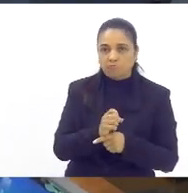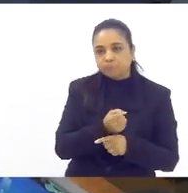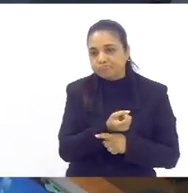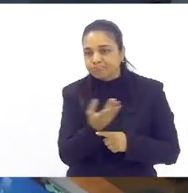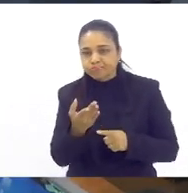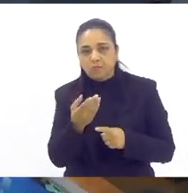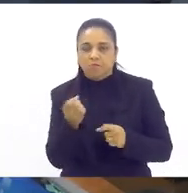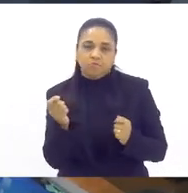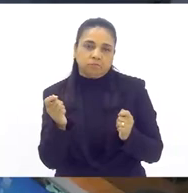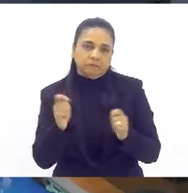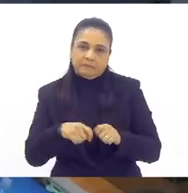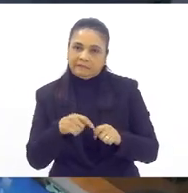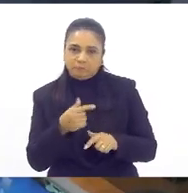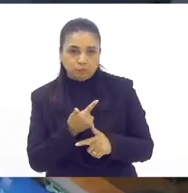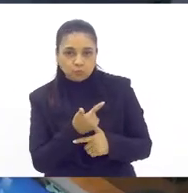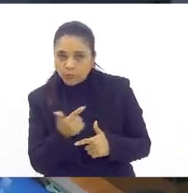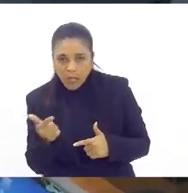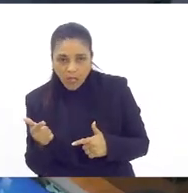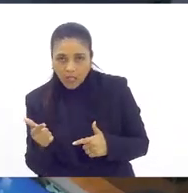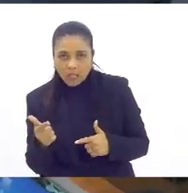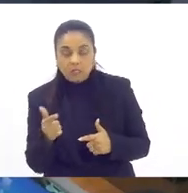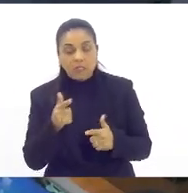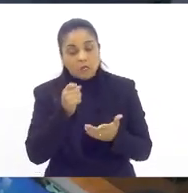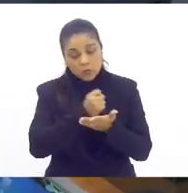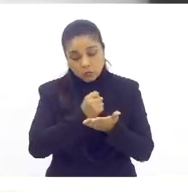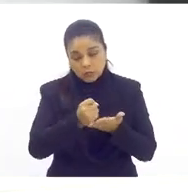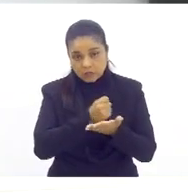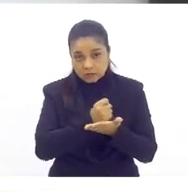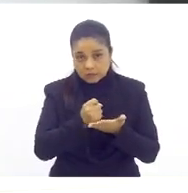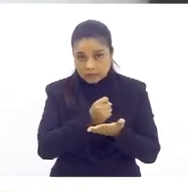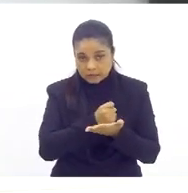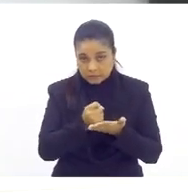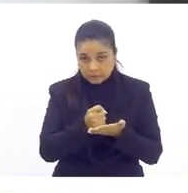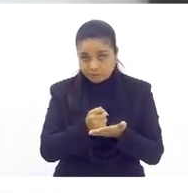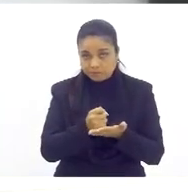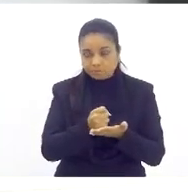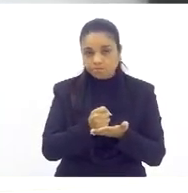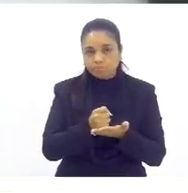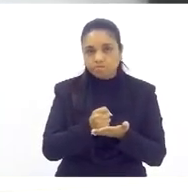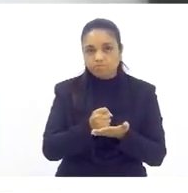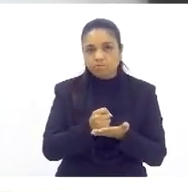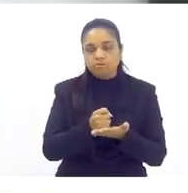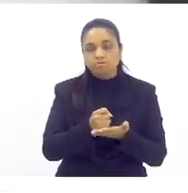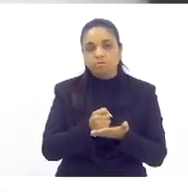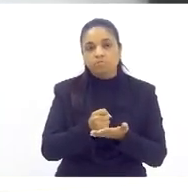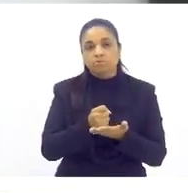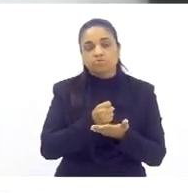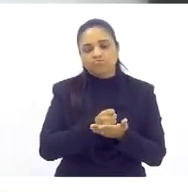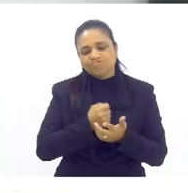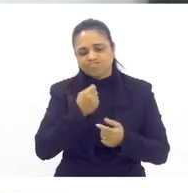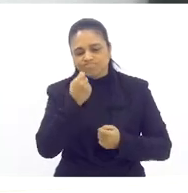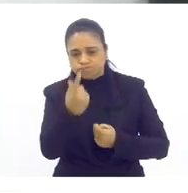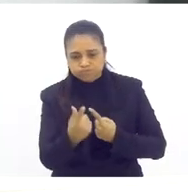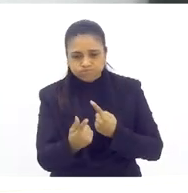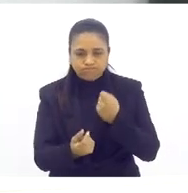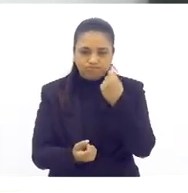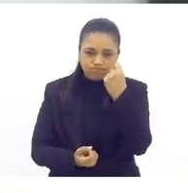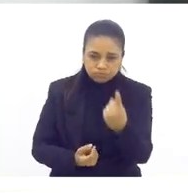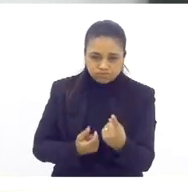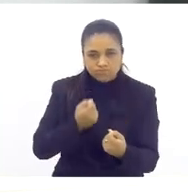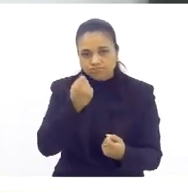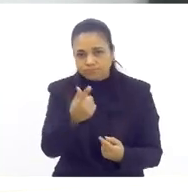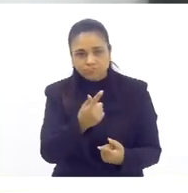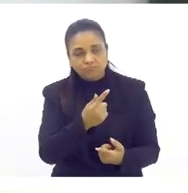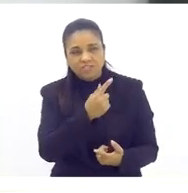das escolas essas contratações são feitas né longe distante sem muita